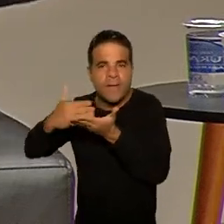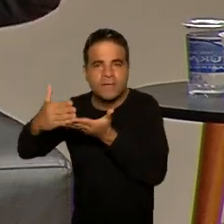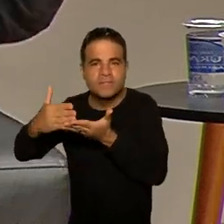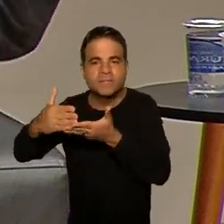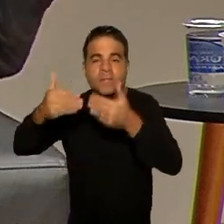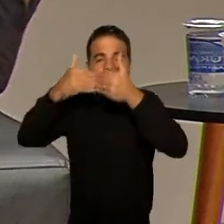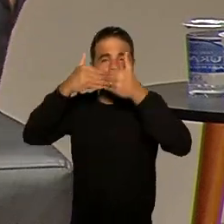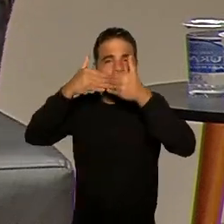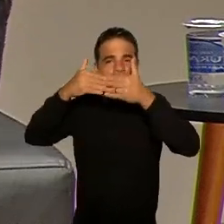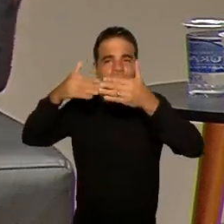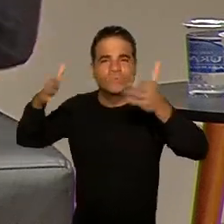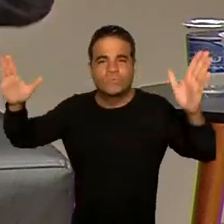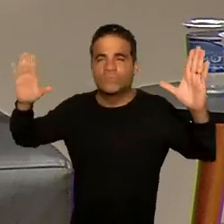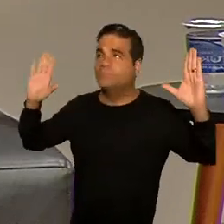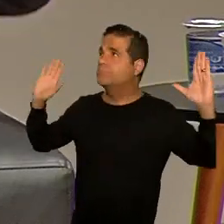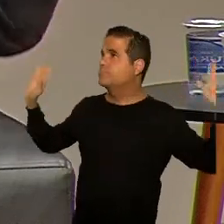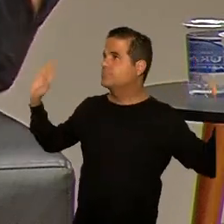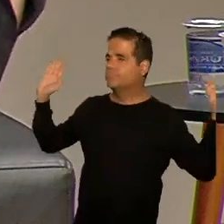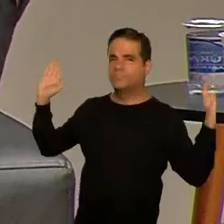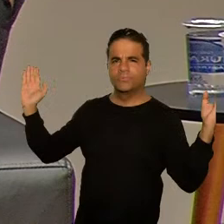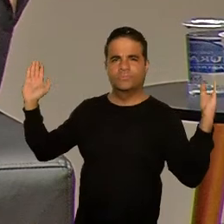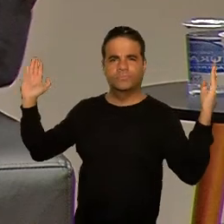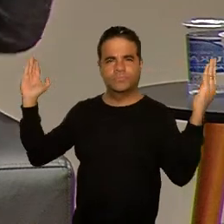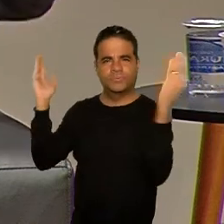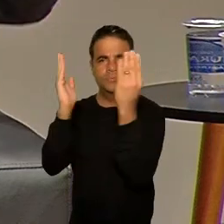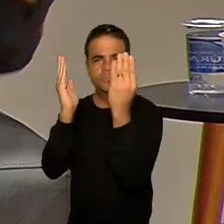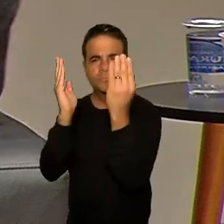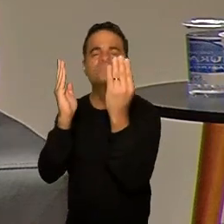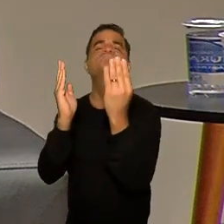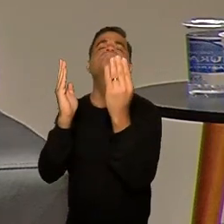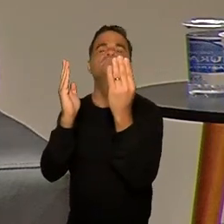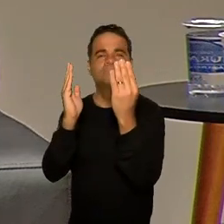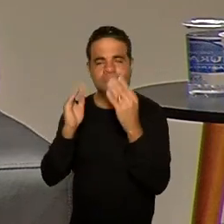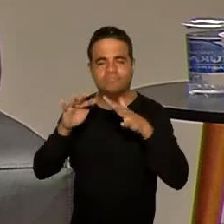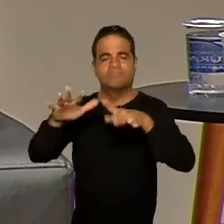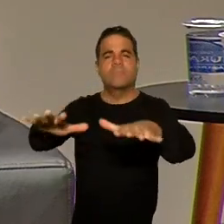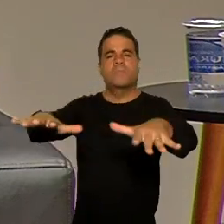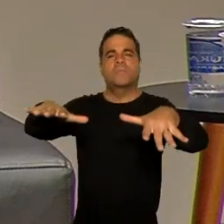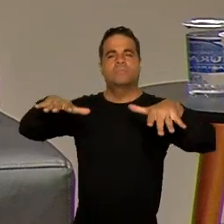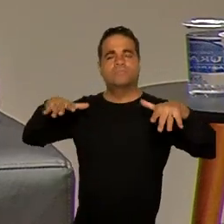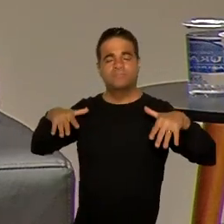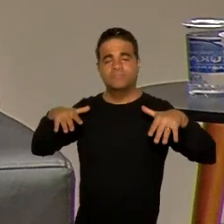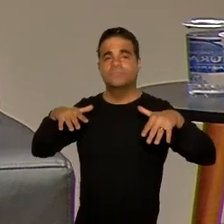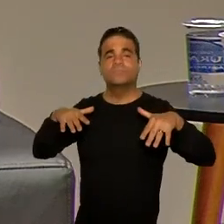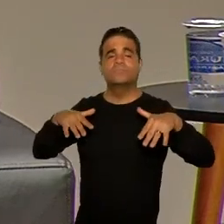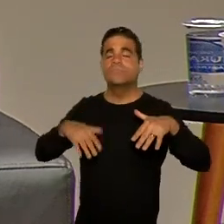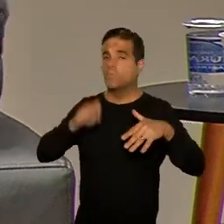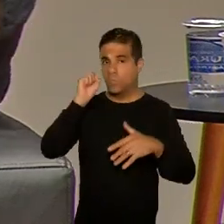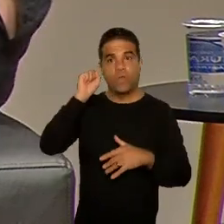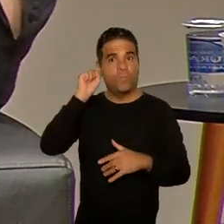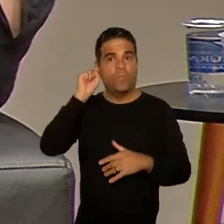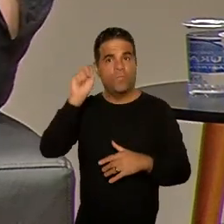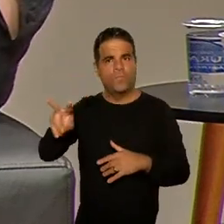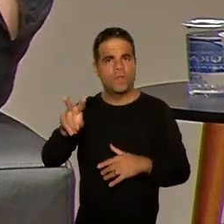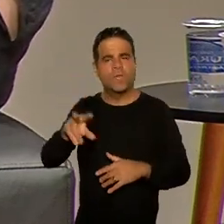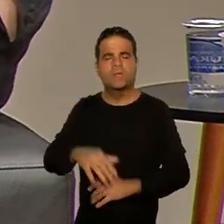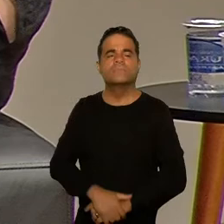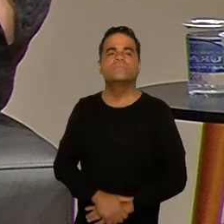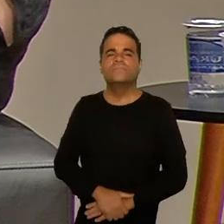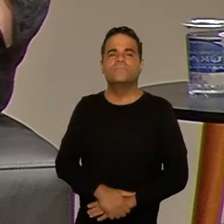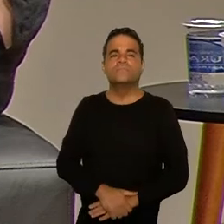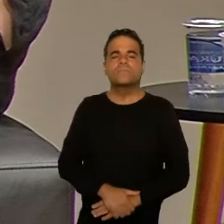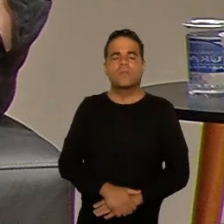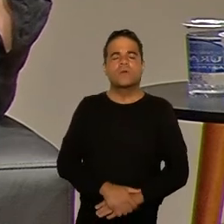eles abrem todas as duas laterais da plateia e do palco o espetáculo que eu assisti